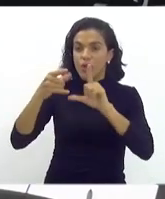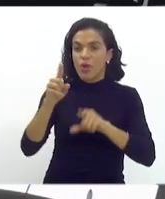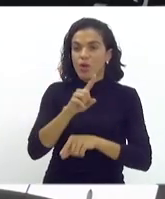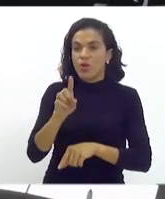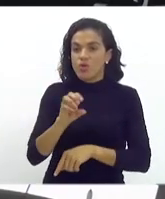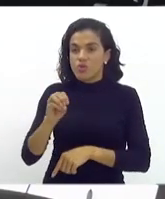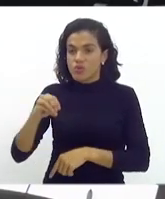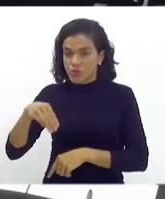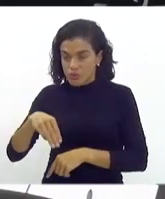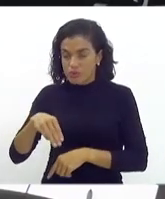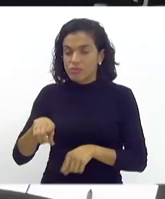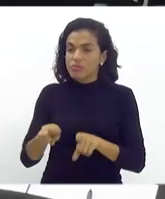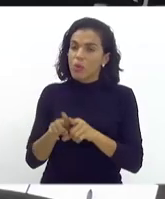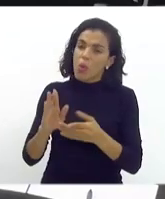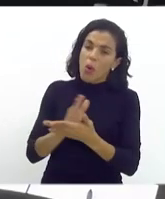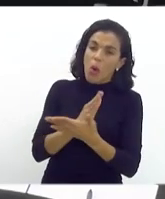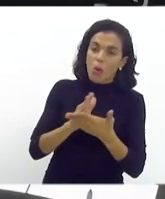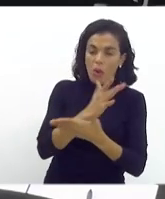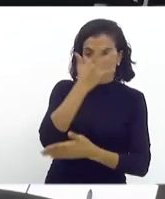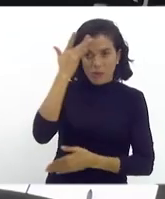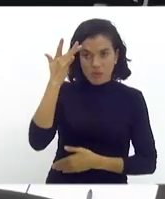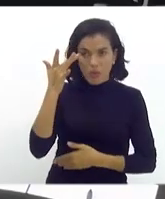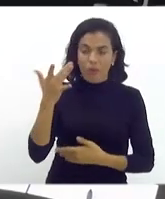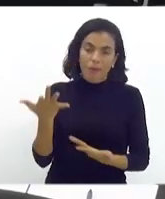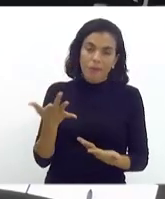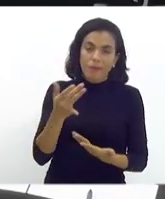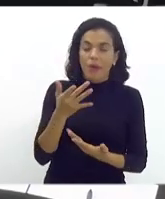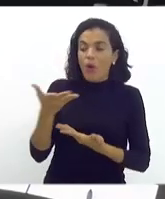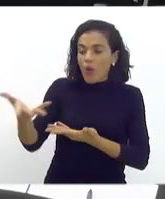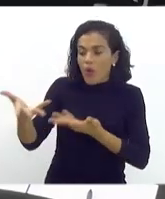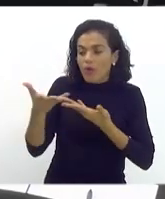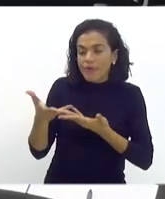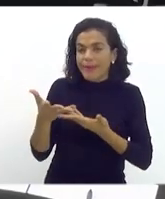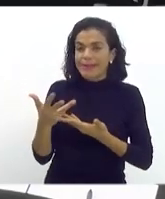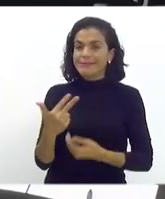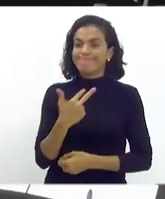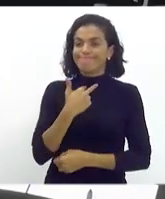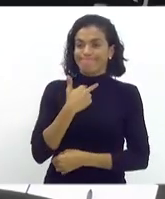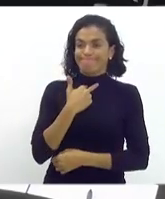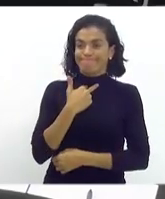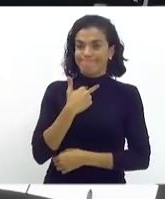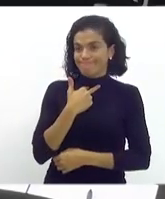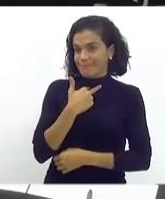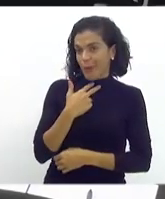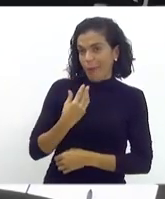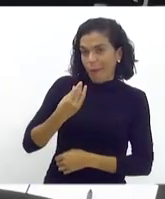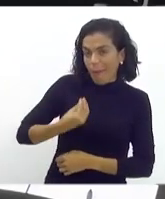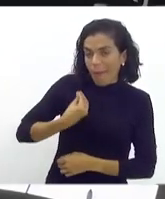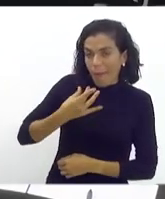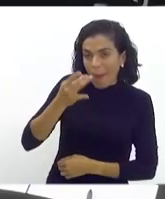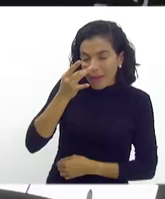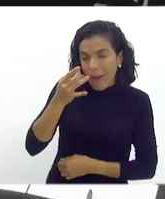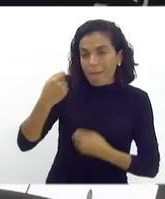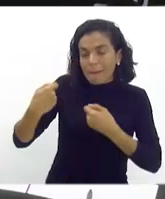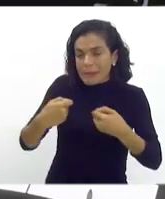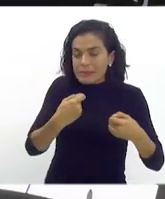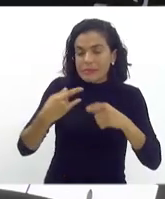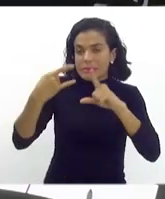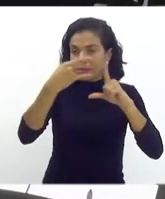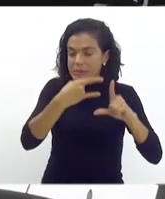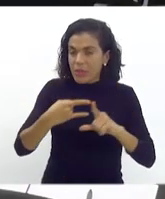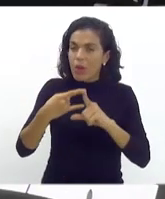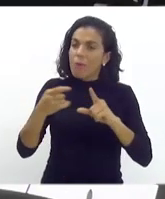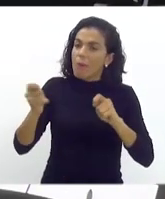ou algum alguma pessoa que for convidada e precisar utilizar a plataforma azul que a gente